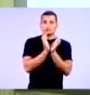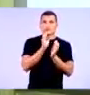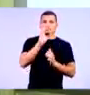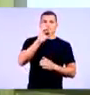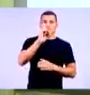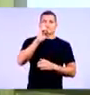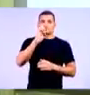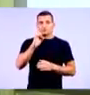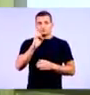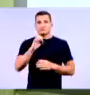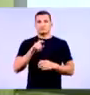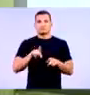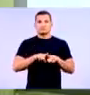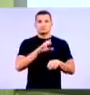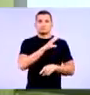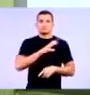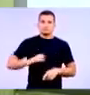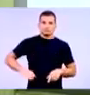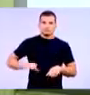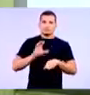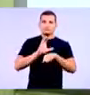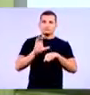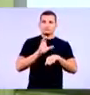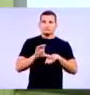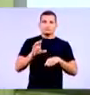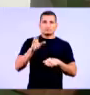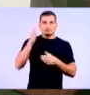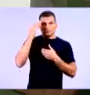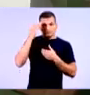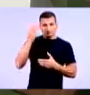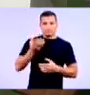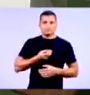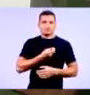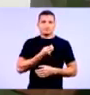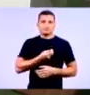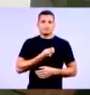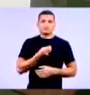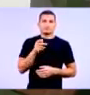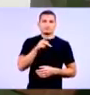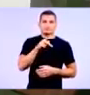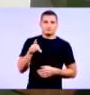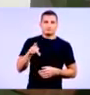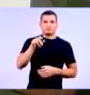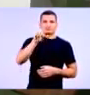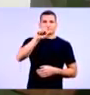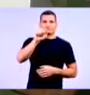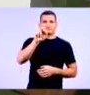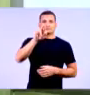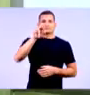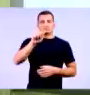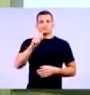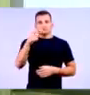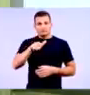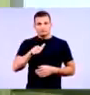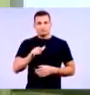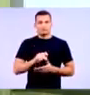nossa coordenadora de curso e agradeço a presença da professora Sara mais uma vez aqui conosco.